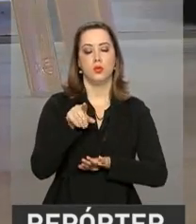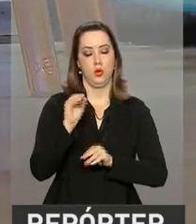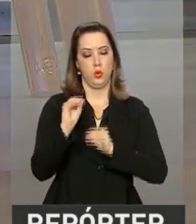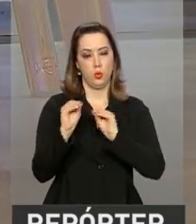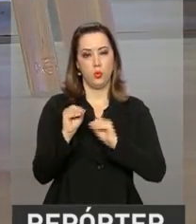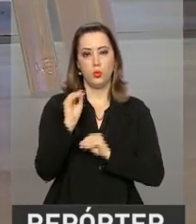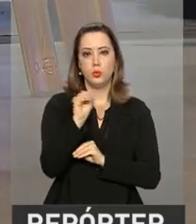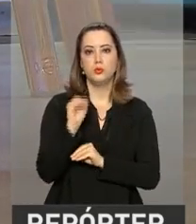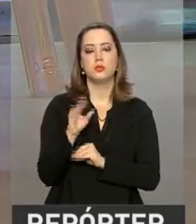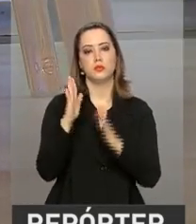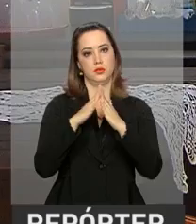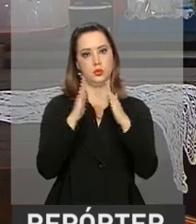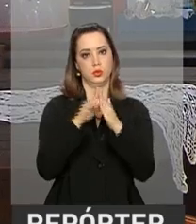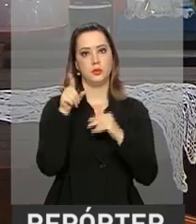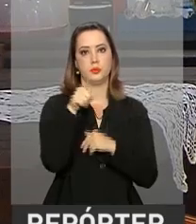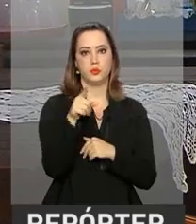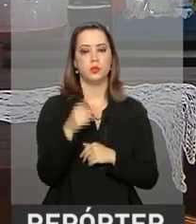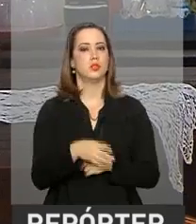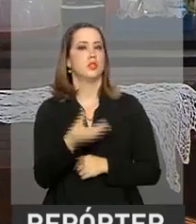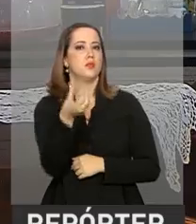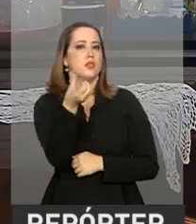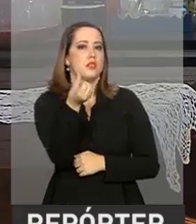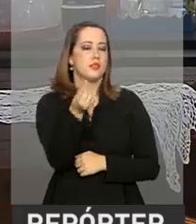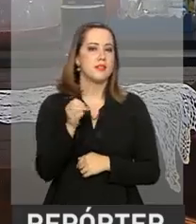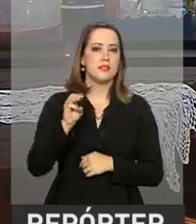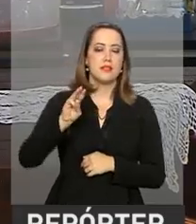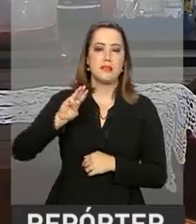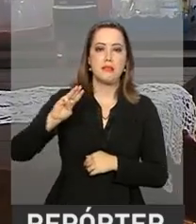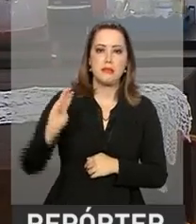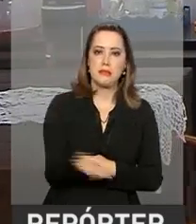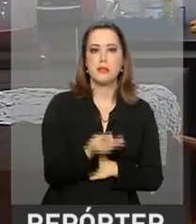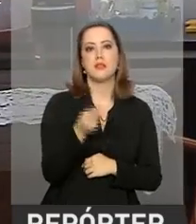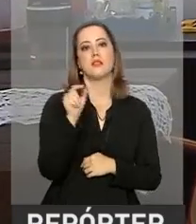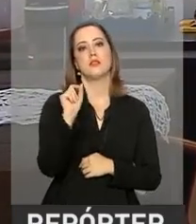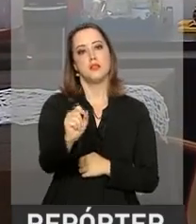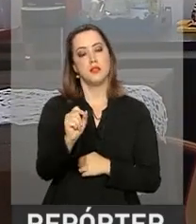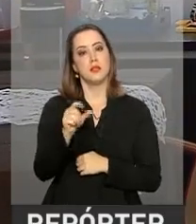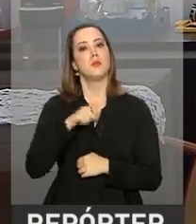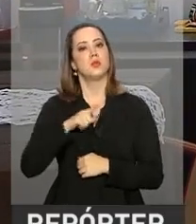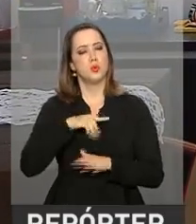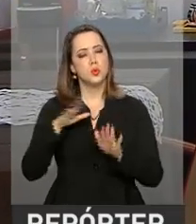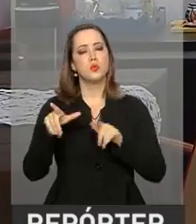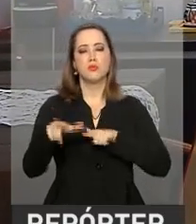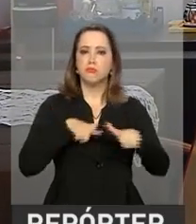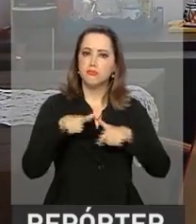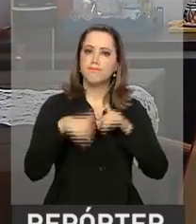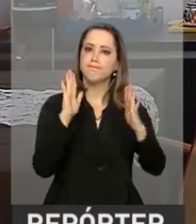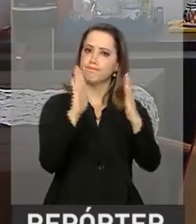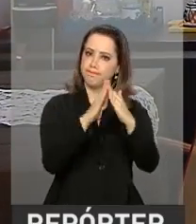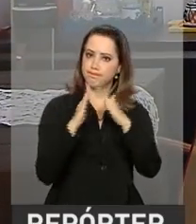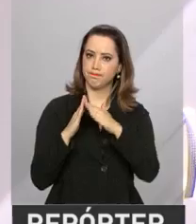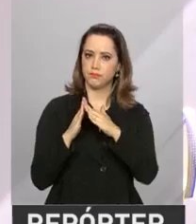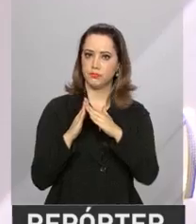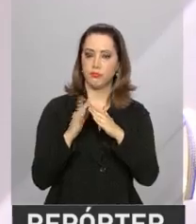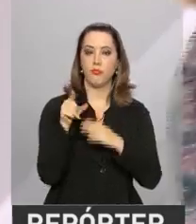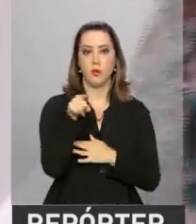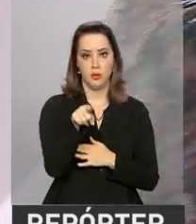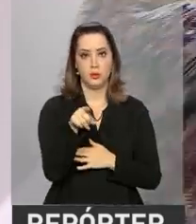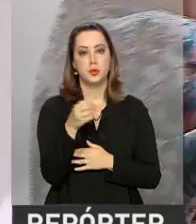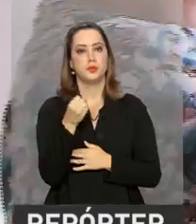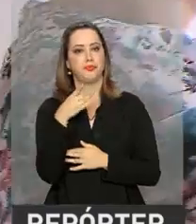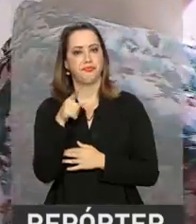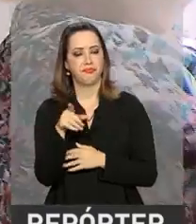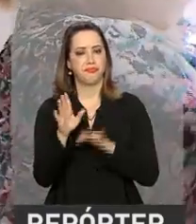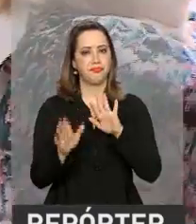casa ela é uma das 6 milh 400 mil pessoas trabalhando como domésticas no Brasil boa